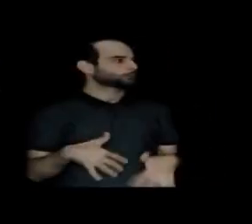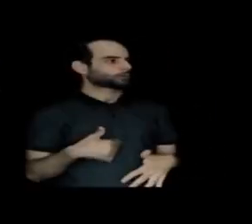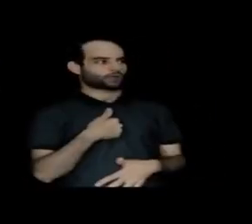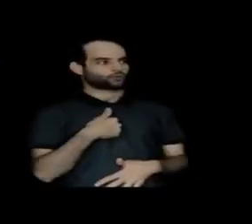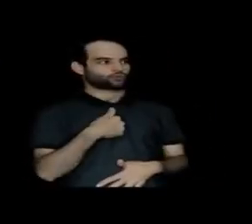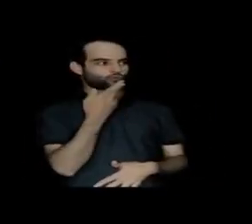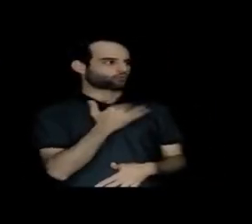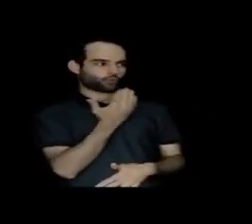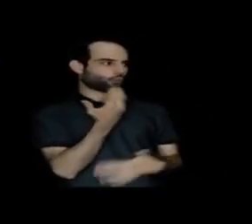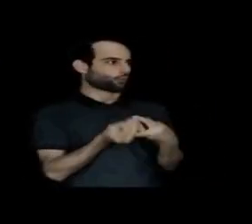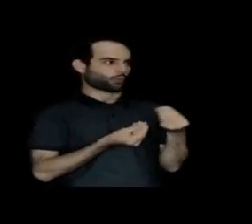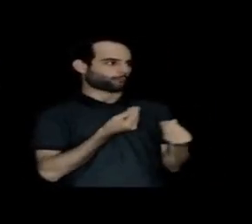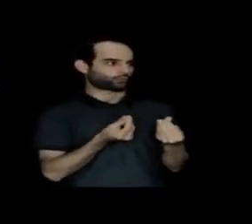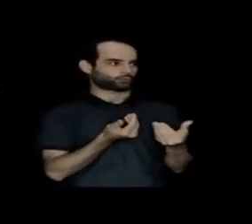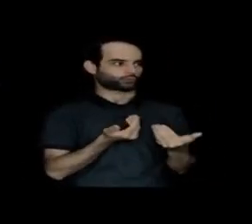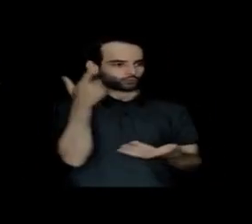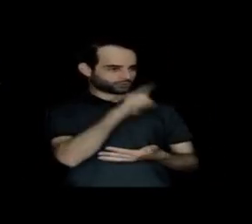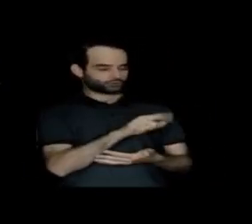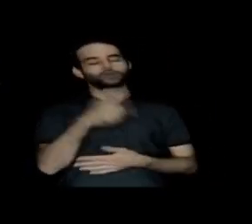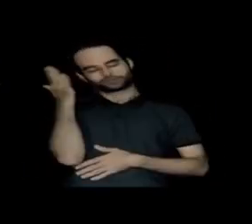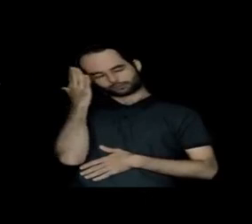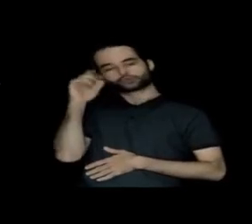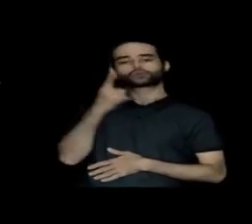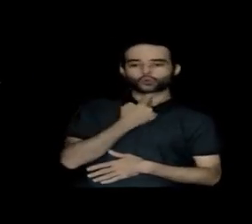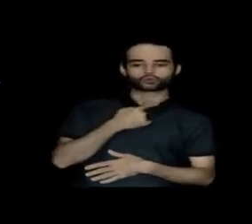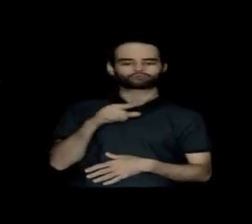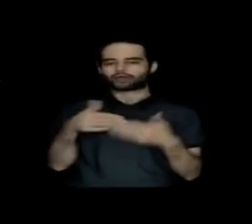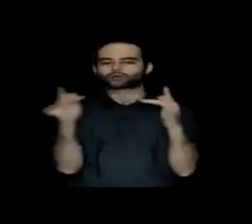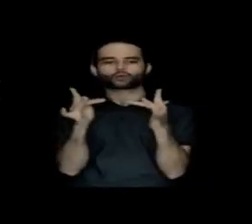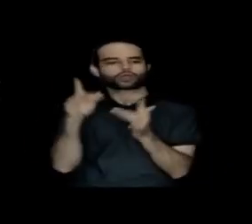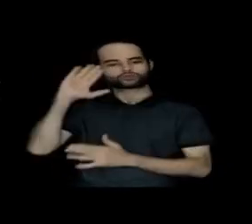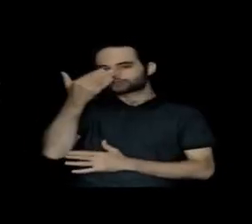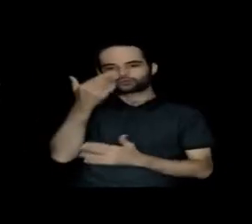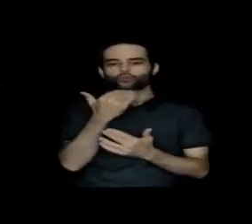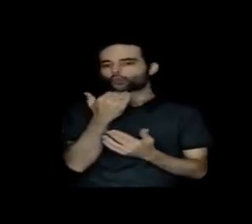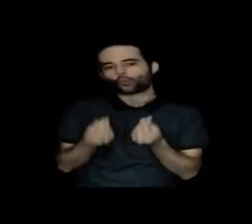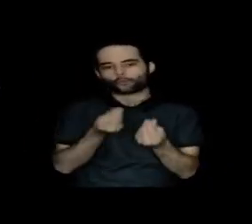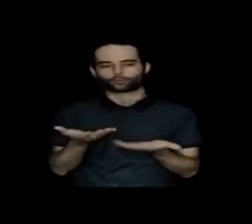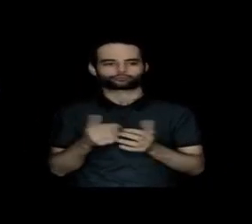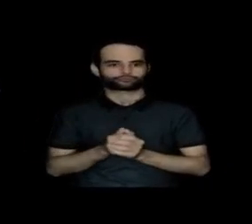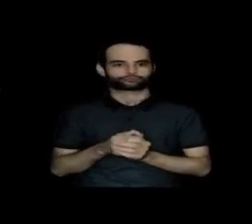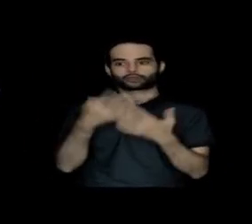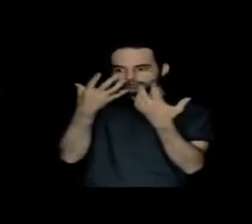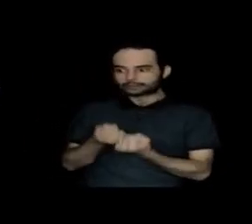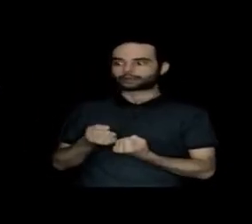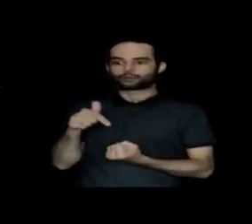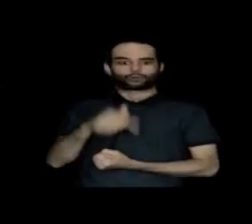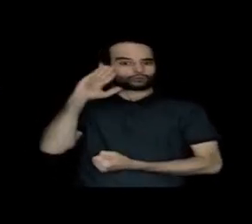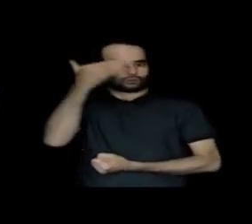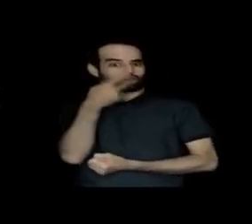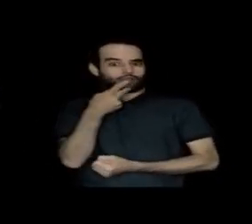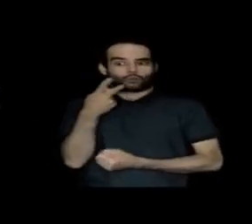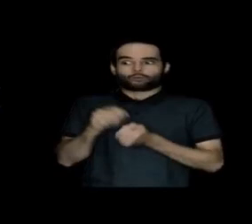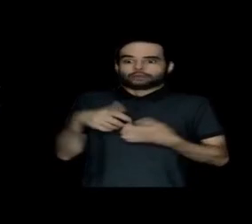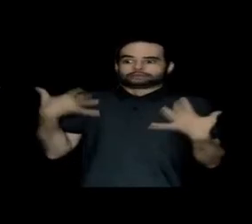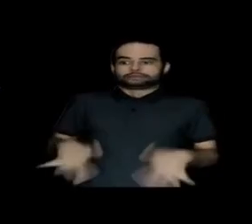falei, não vou ficar. Porque eu não tinha contato com surdo-cegueira, eu sabia o que era surdo, sabia lidar, ainda pouco, estava começando a trabalhar ainda.